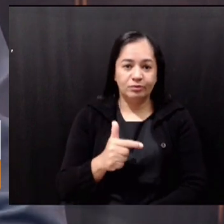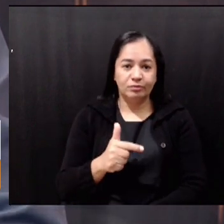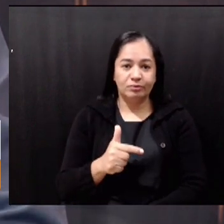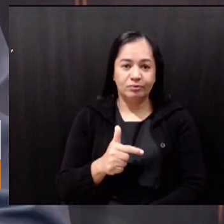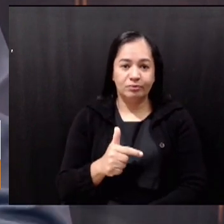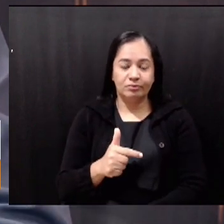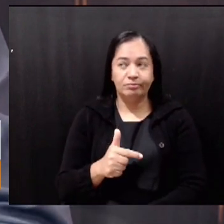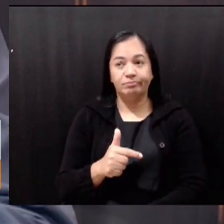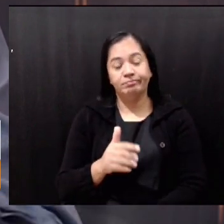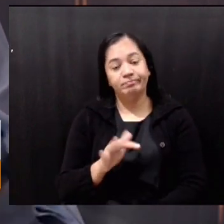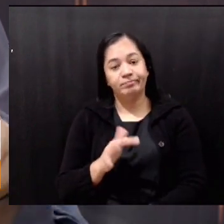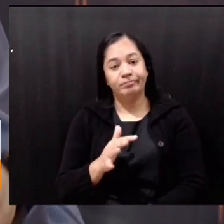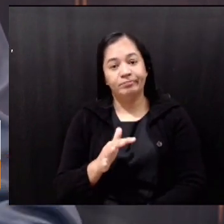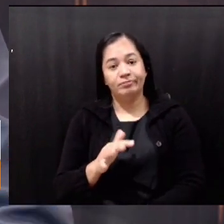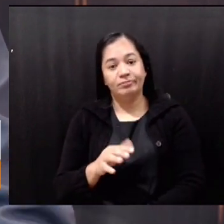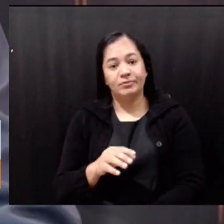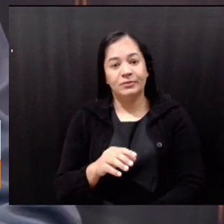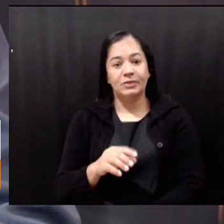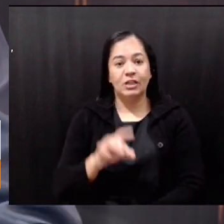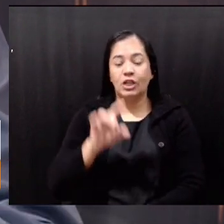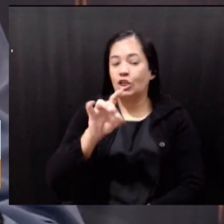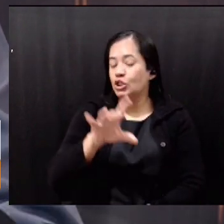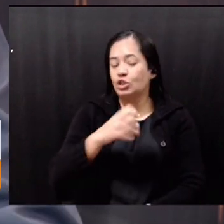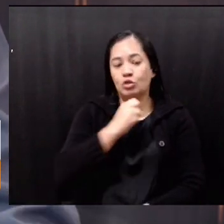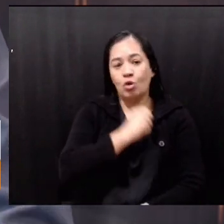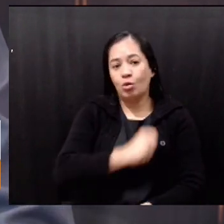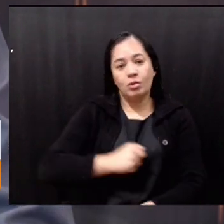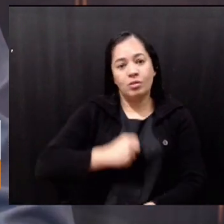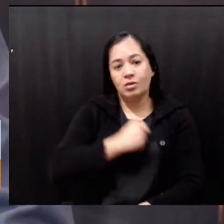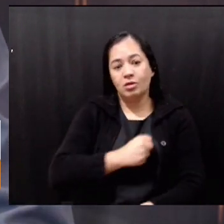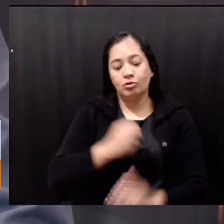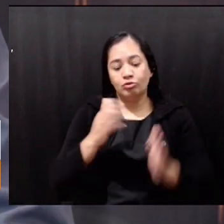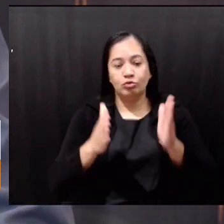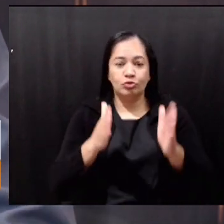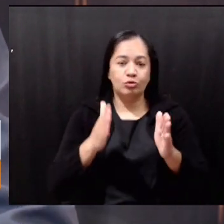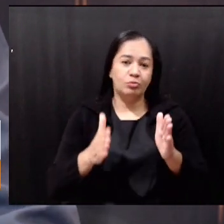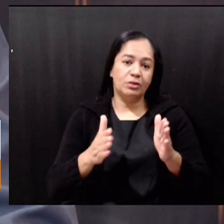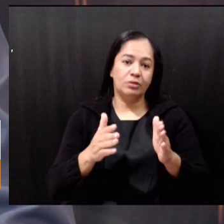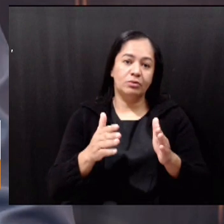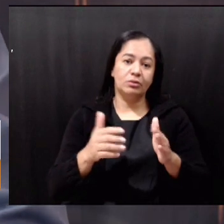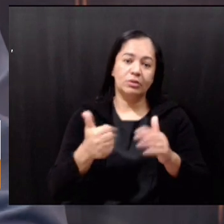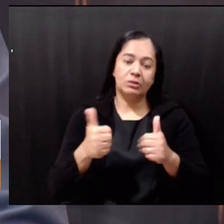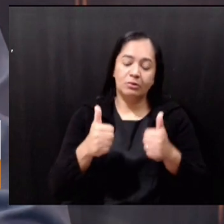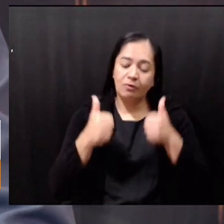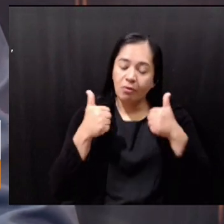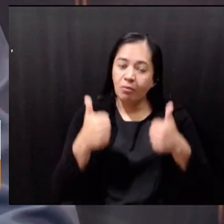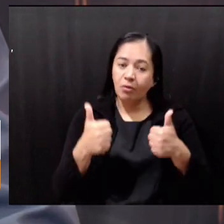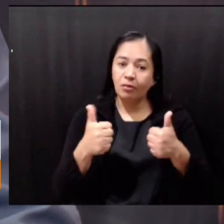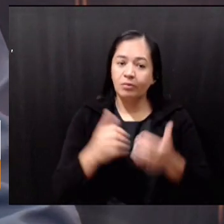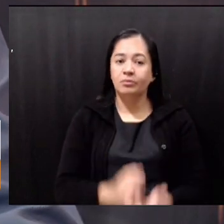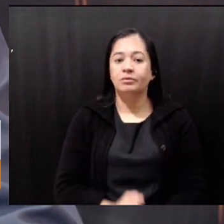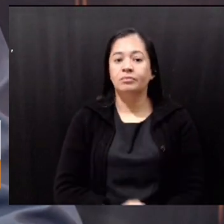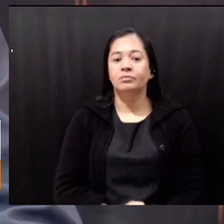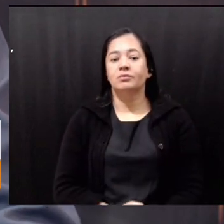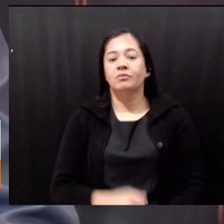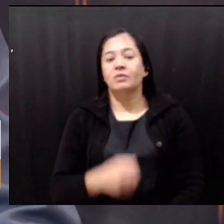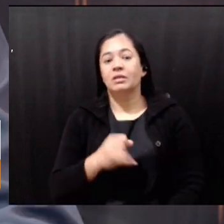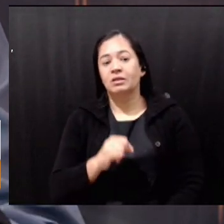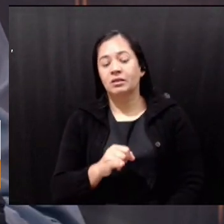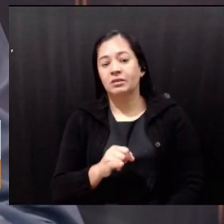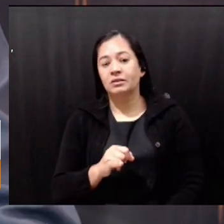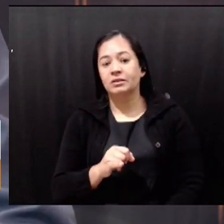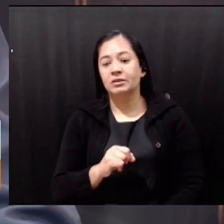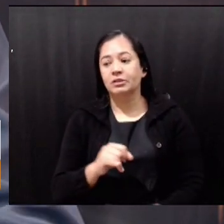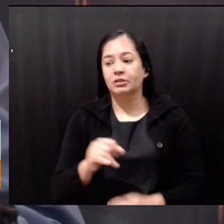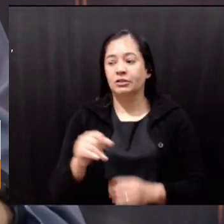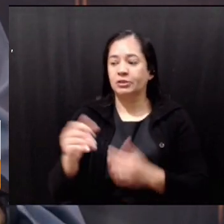muito mais uma nostalgia de uma época que talvez tenha funcionado as coisas. Se não, se está havendo